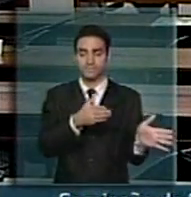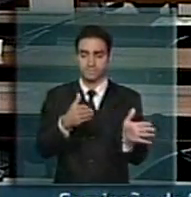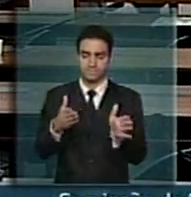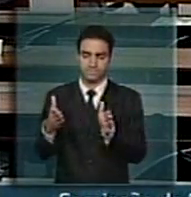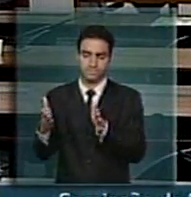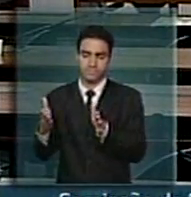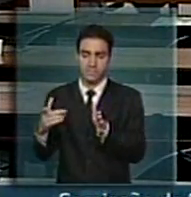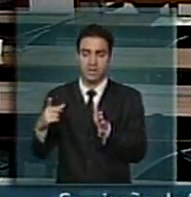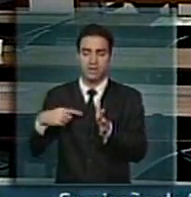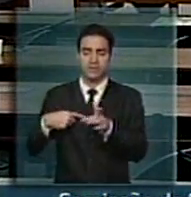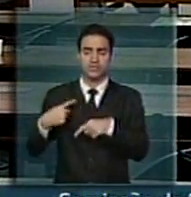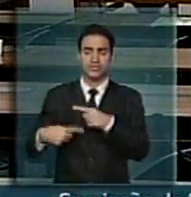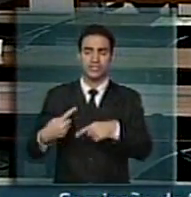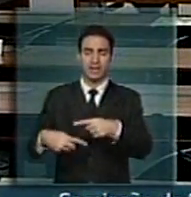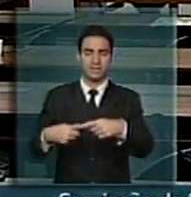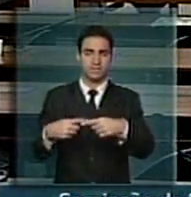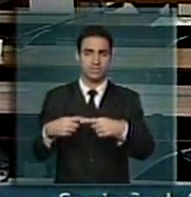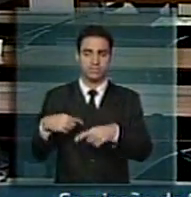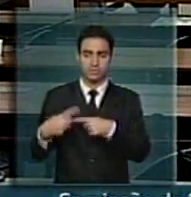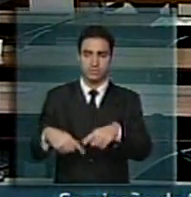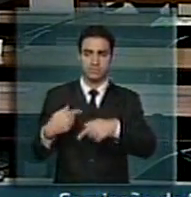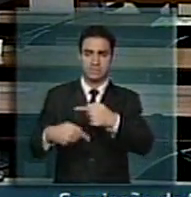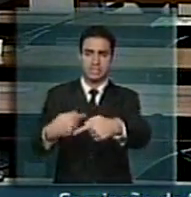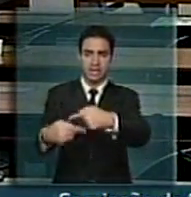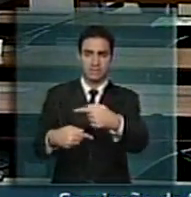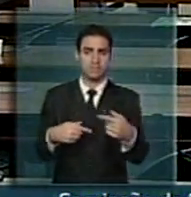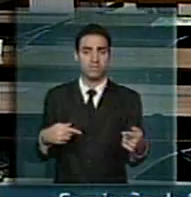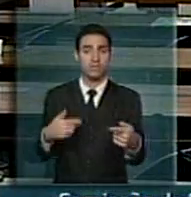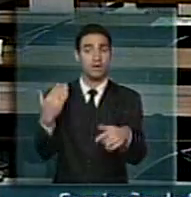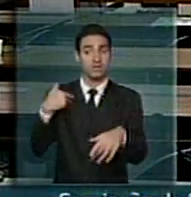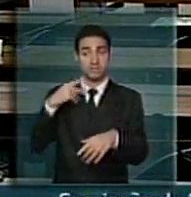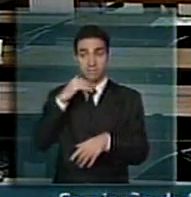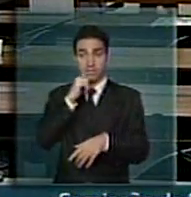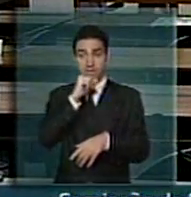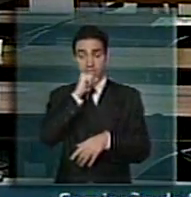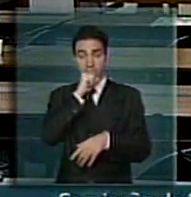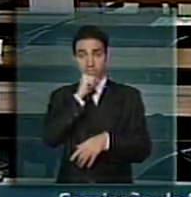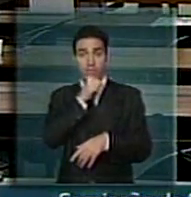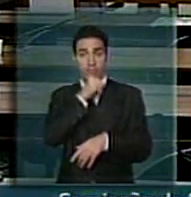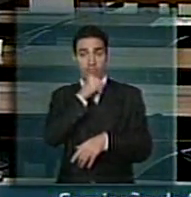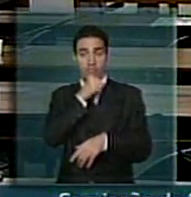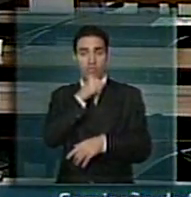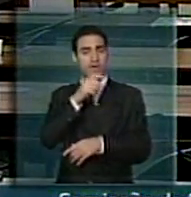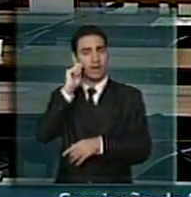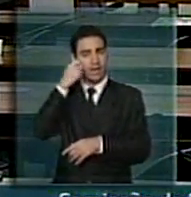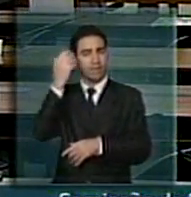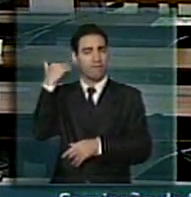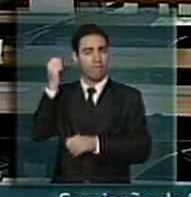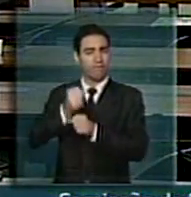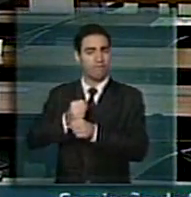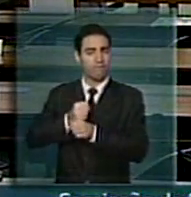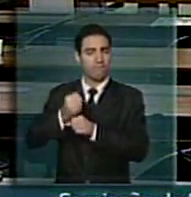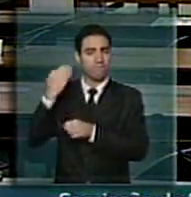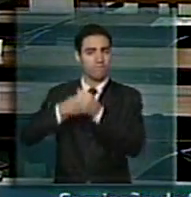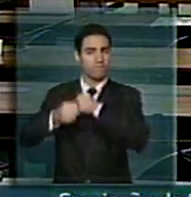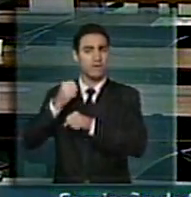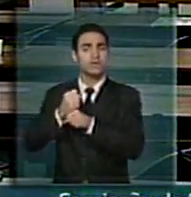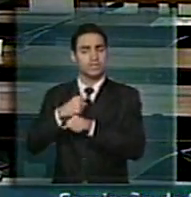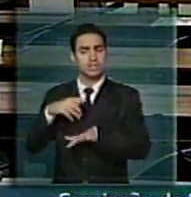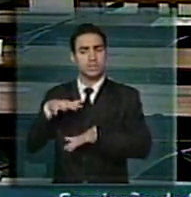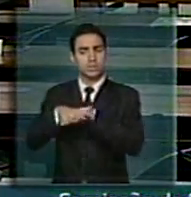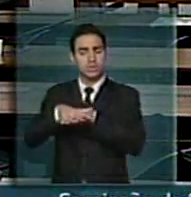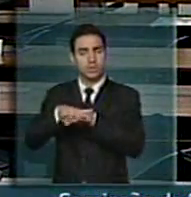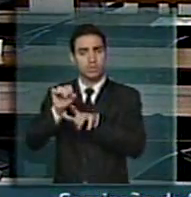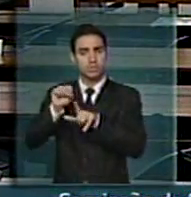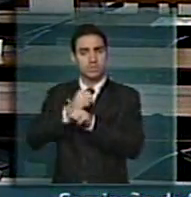geração, da geração dos pais e avós negros, que tinham inserção na